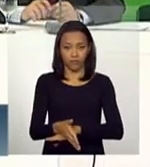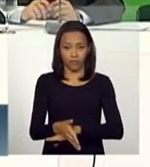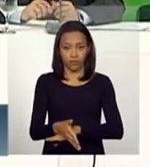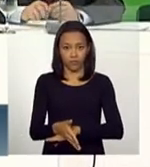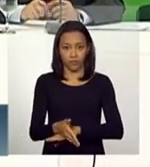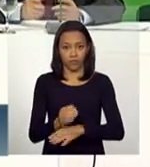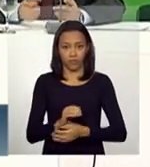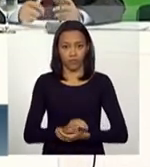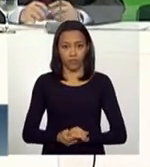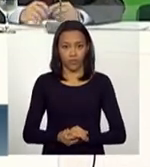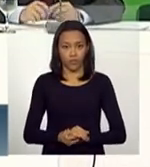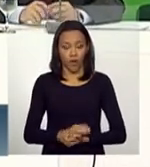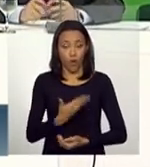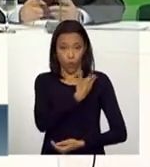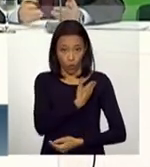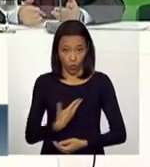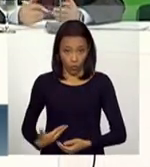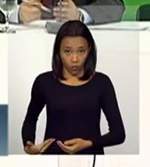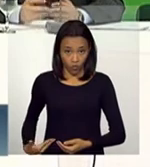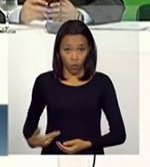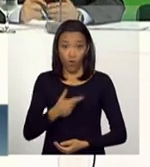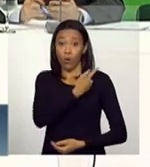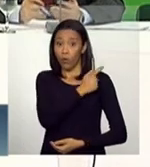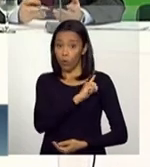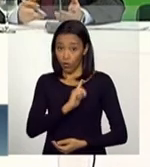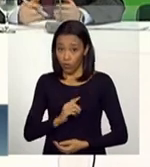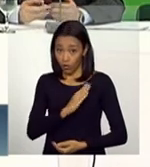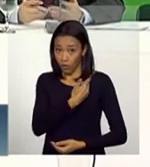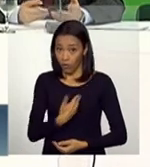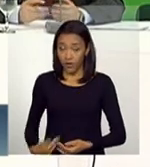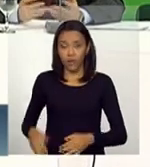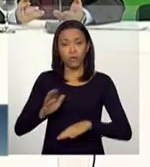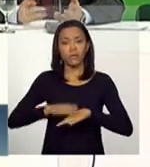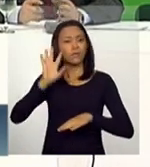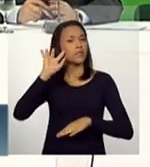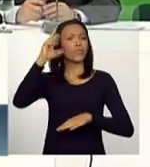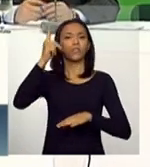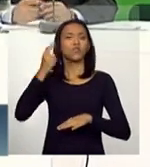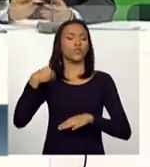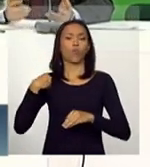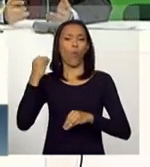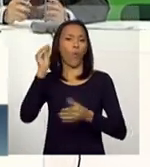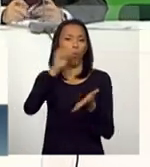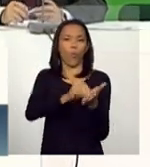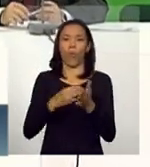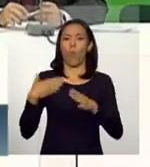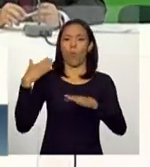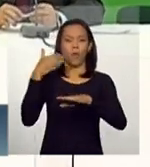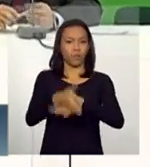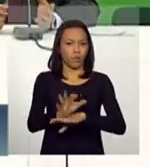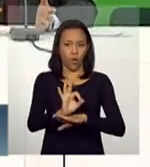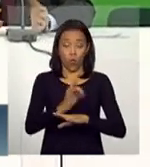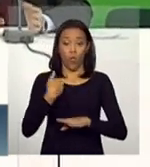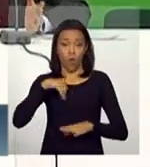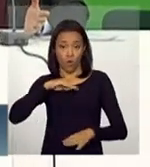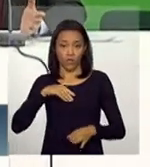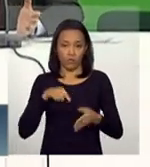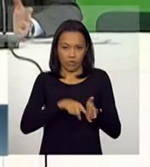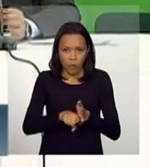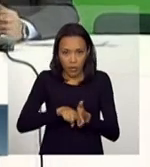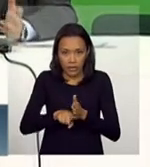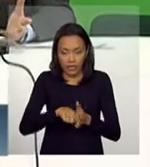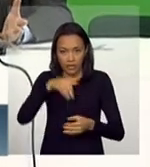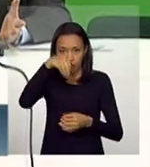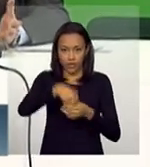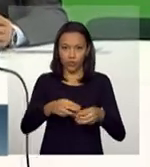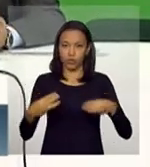A presidenta, o governo decidiu não colocar participação, nós fizemos estudos do Ministério e é